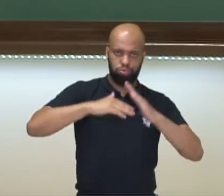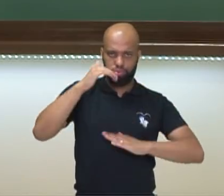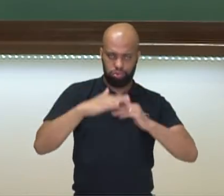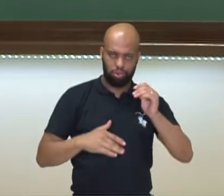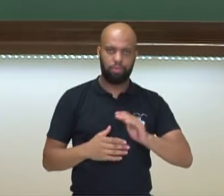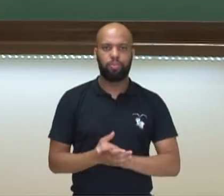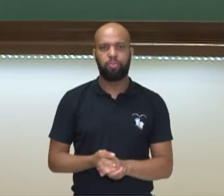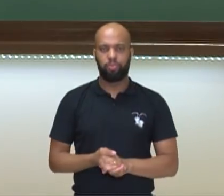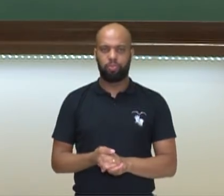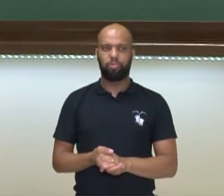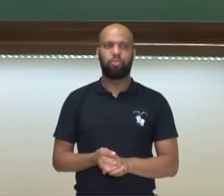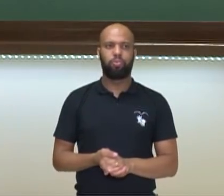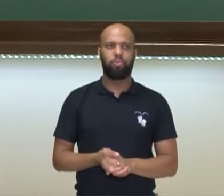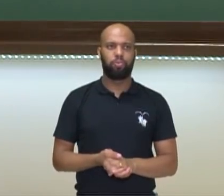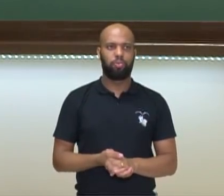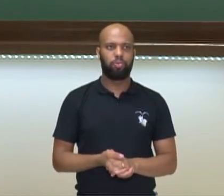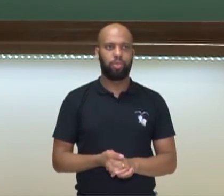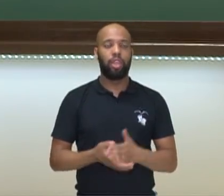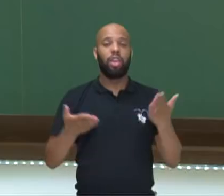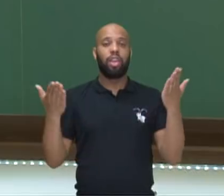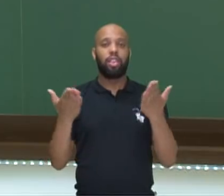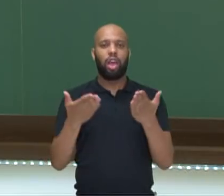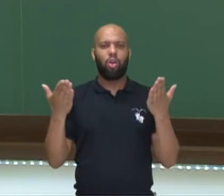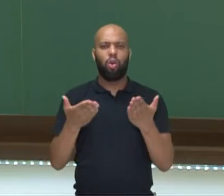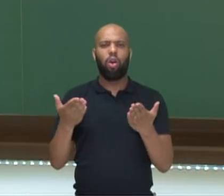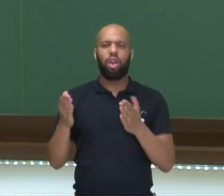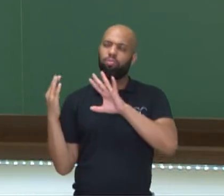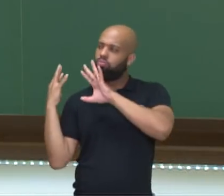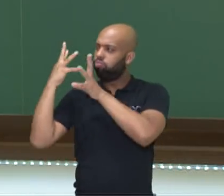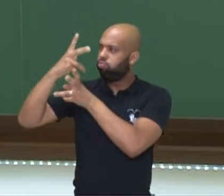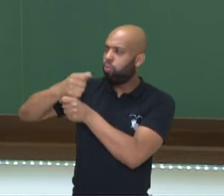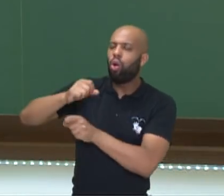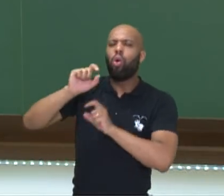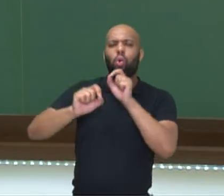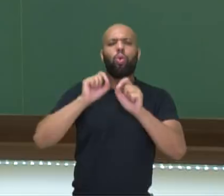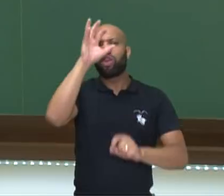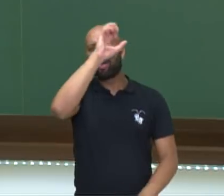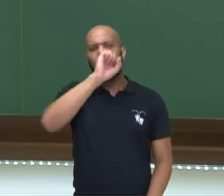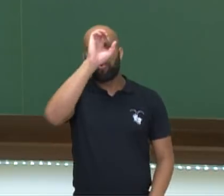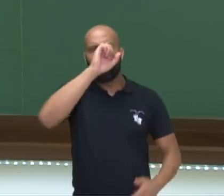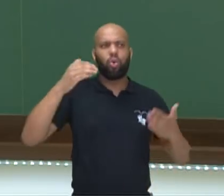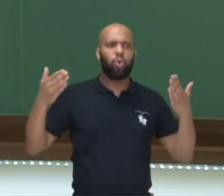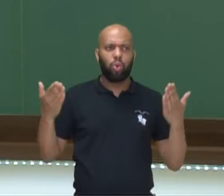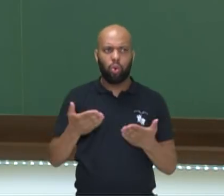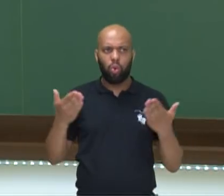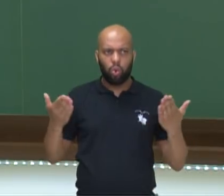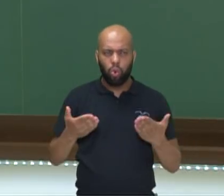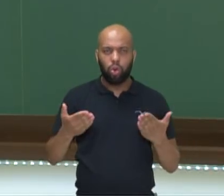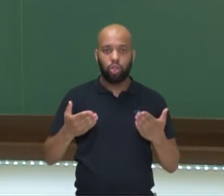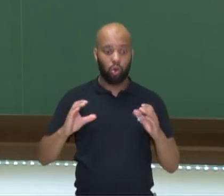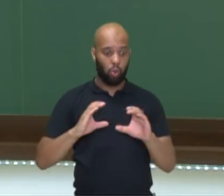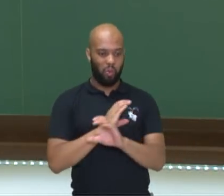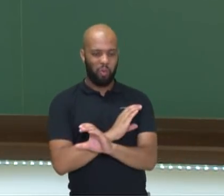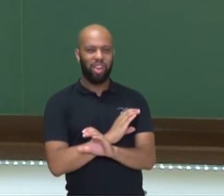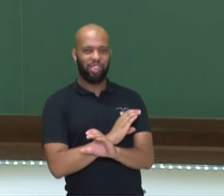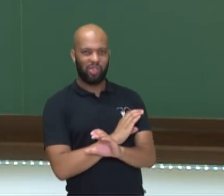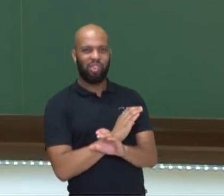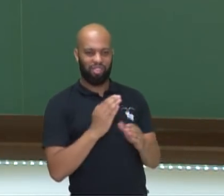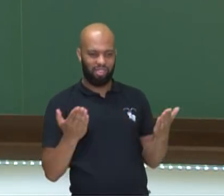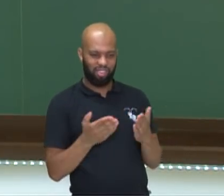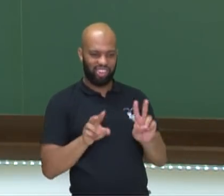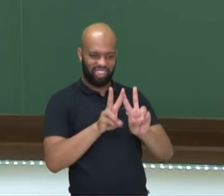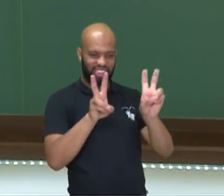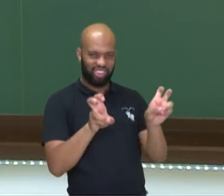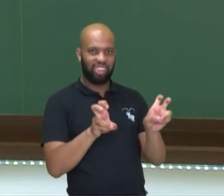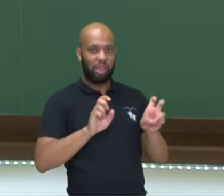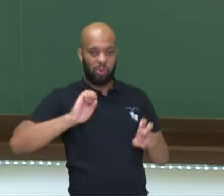ok? Vamos lá para a nossa revisão, então? Hoje a gente está completando aí a